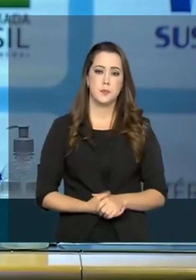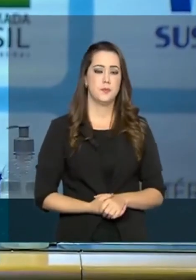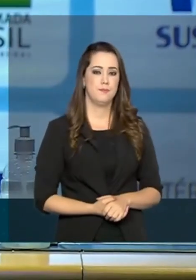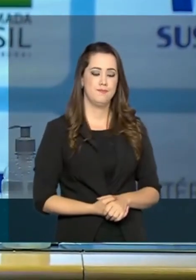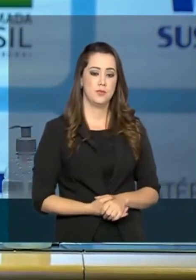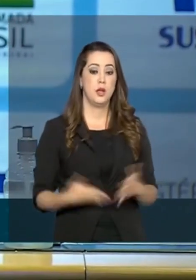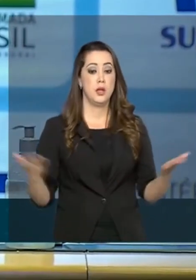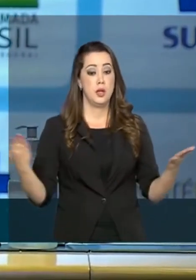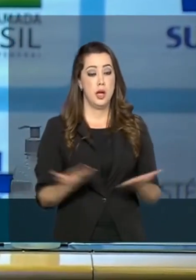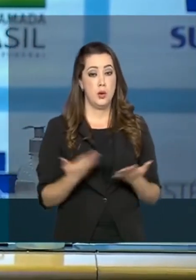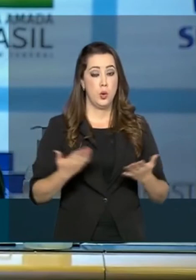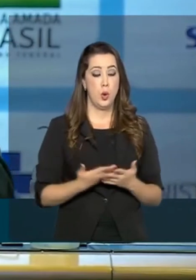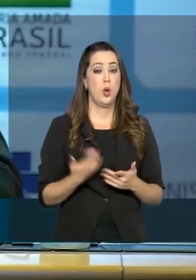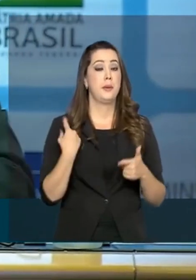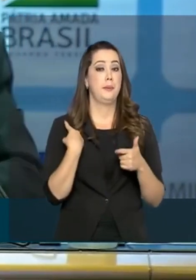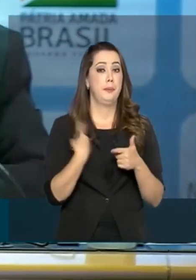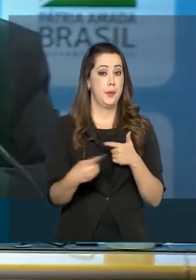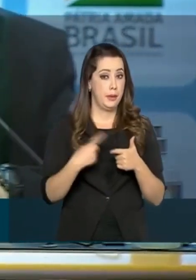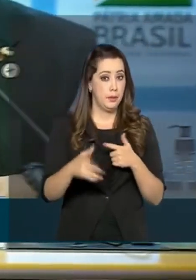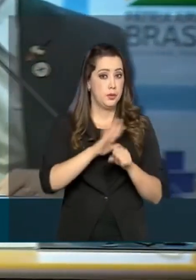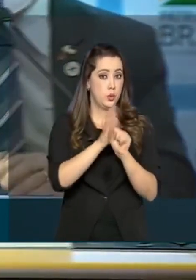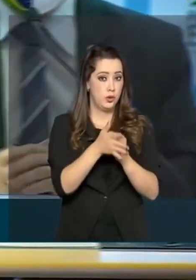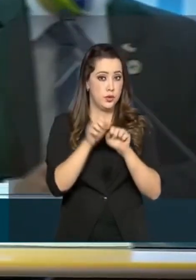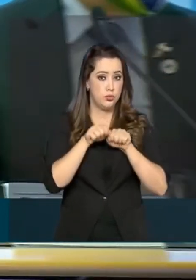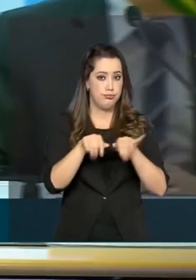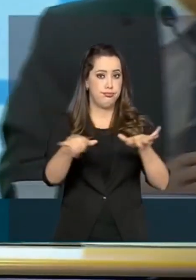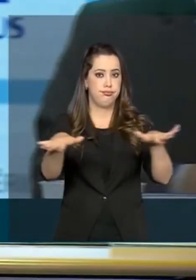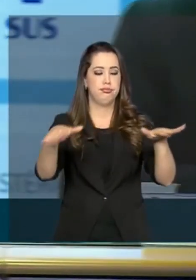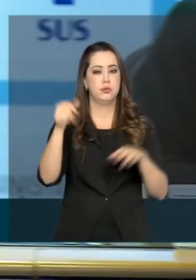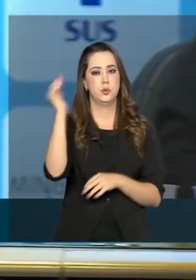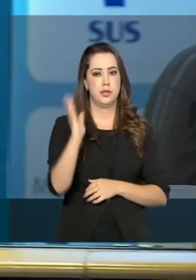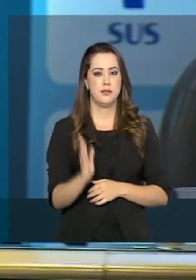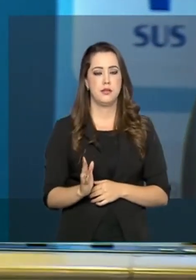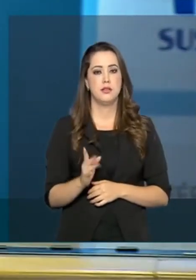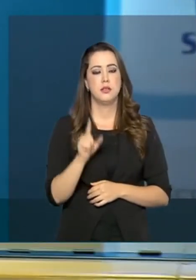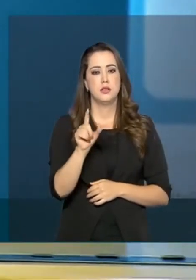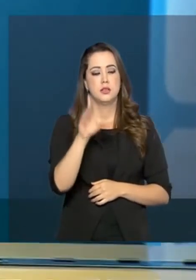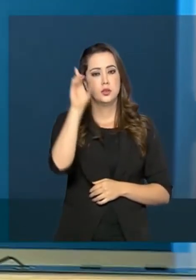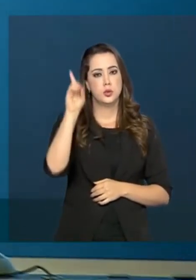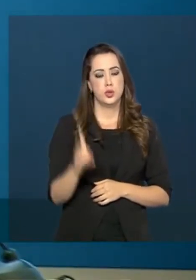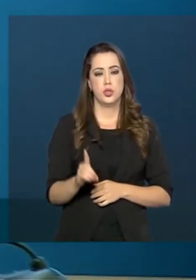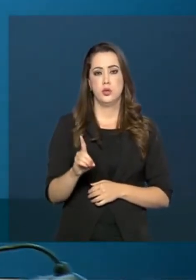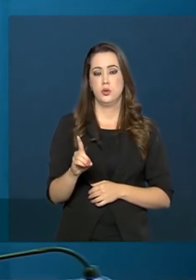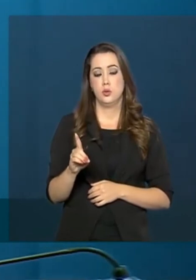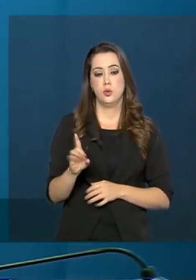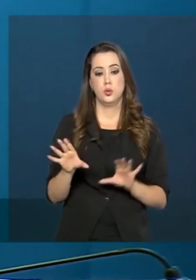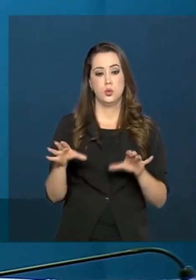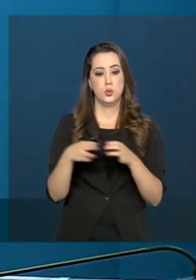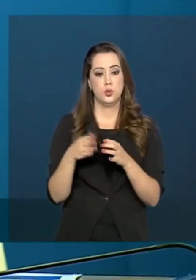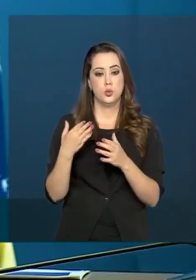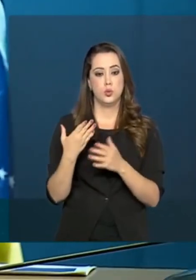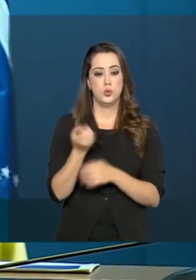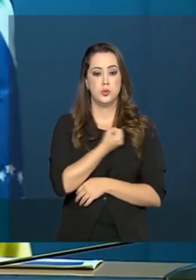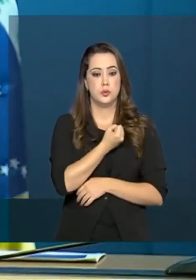Bom, nós passaremos agora então para a situação epidemiológica da Covid-19, com o diretor do Departamento de Análises em